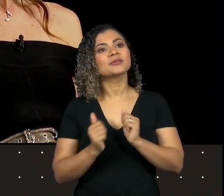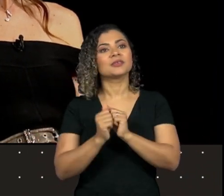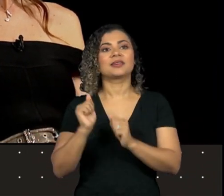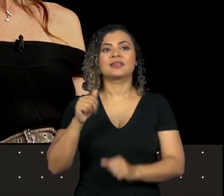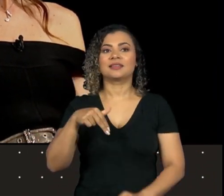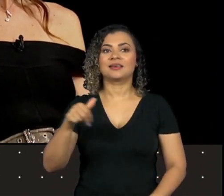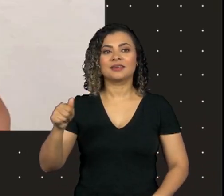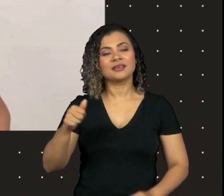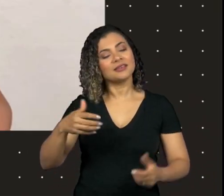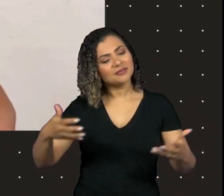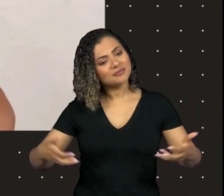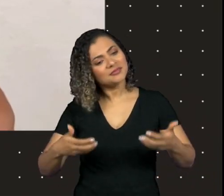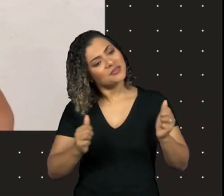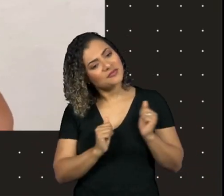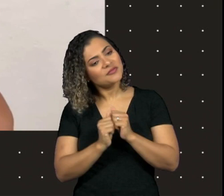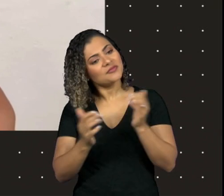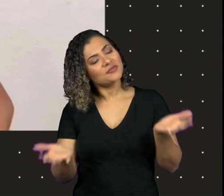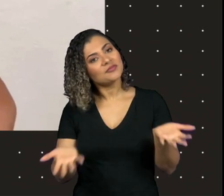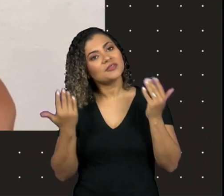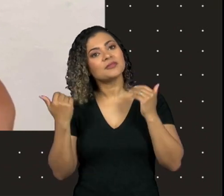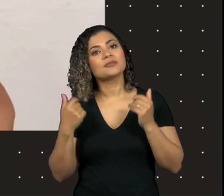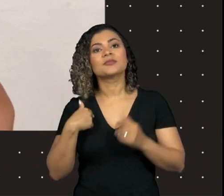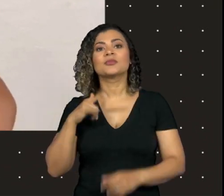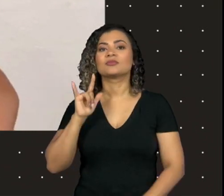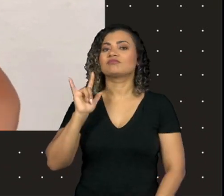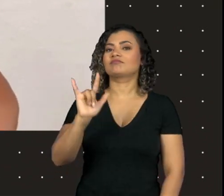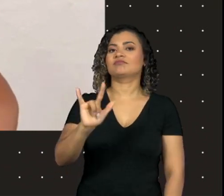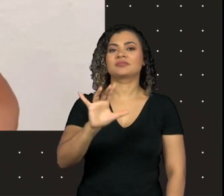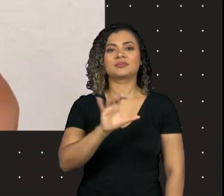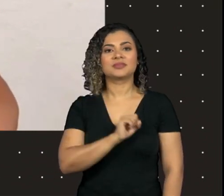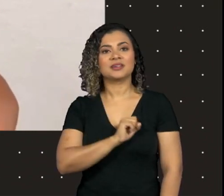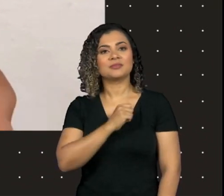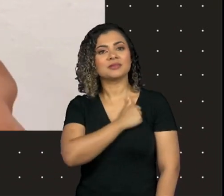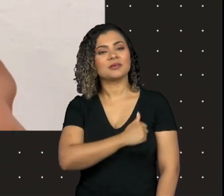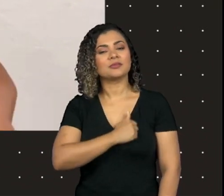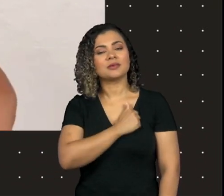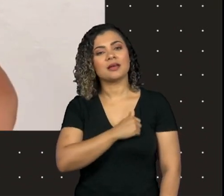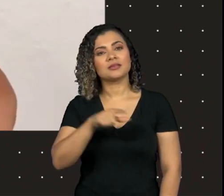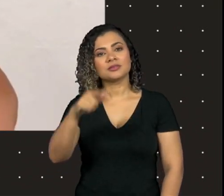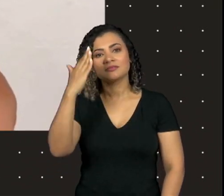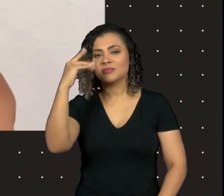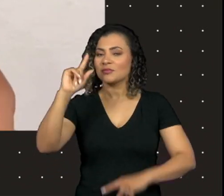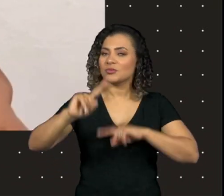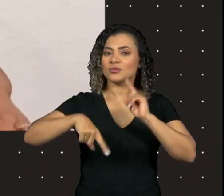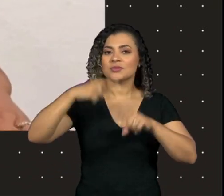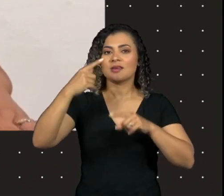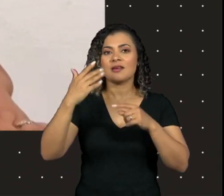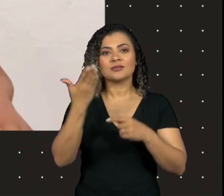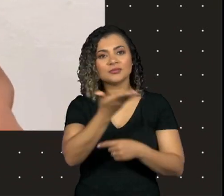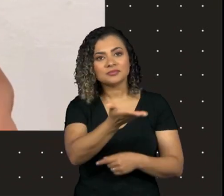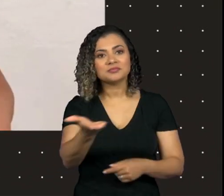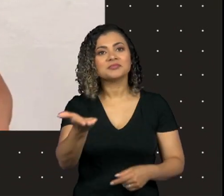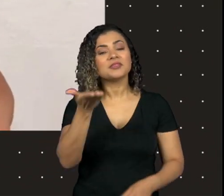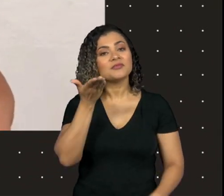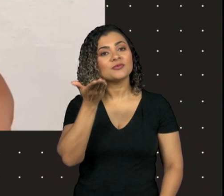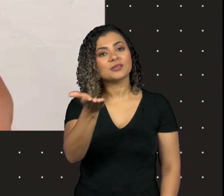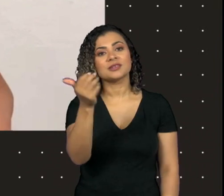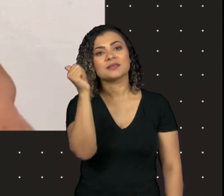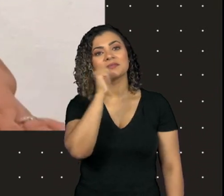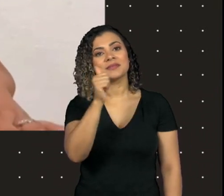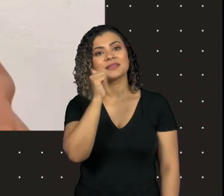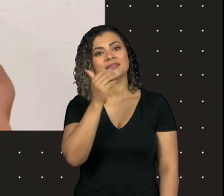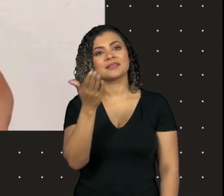Ana Canhas. Ana Canhas, te amo, saudades, sucesso. Você é essa